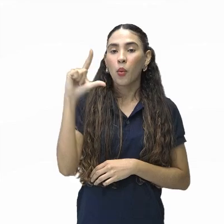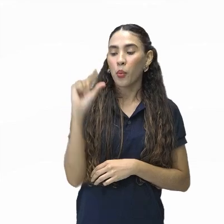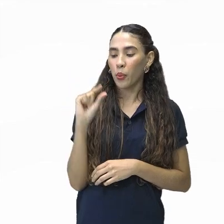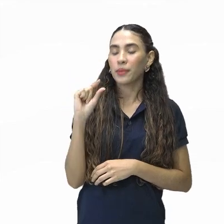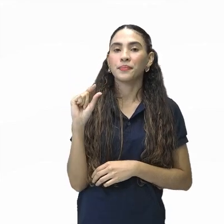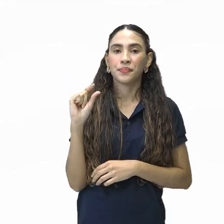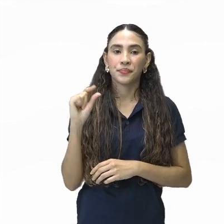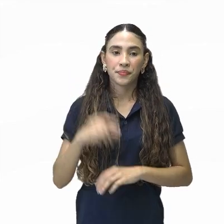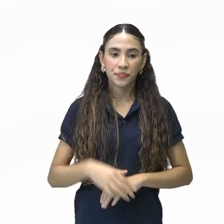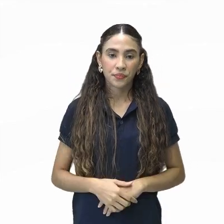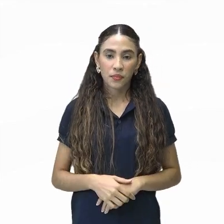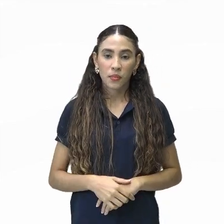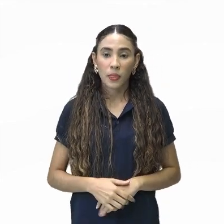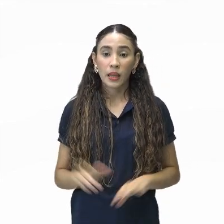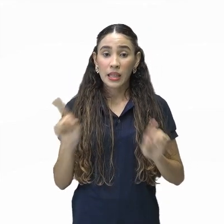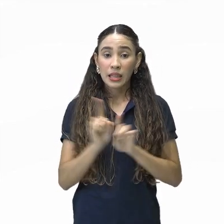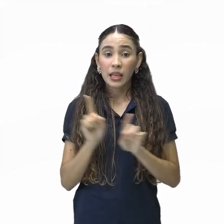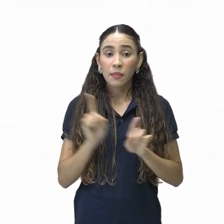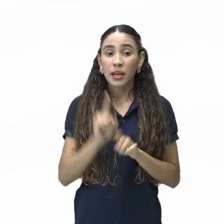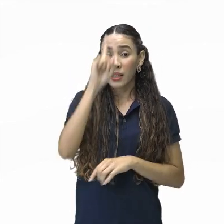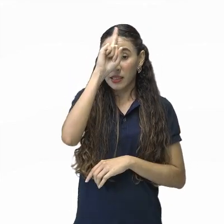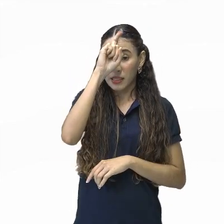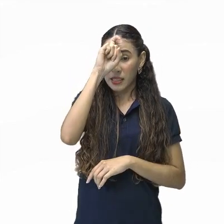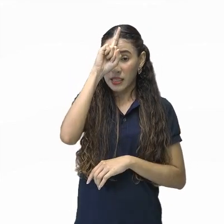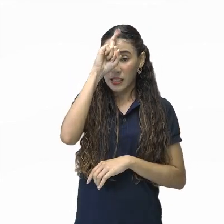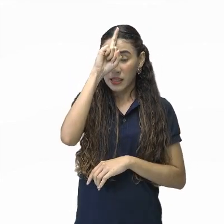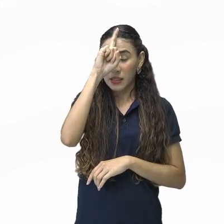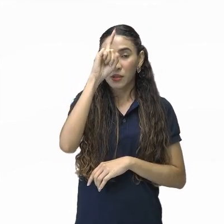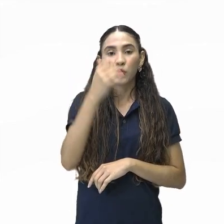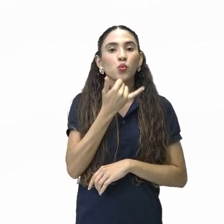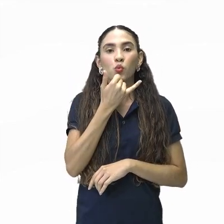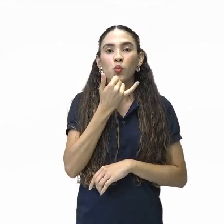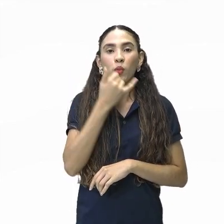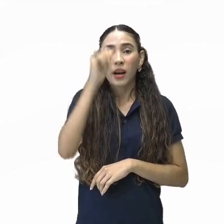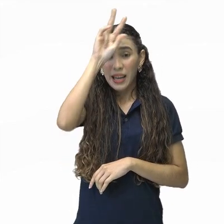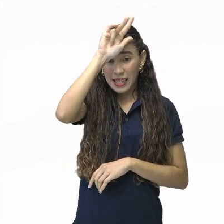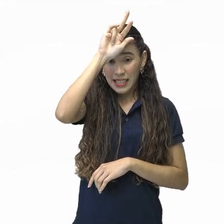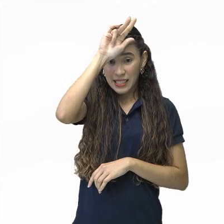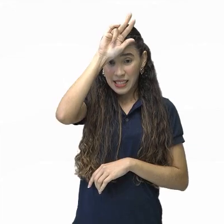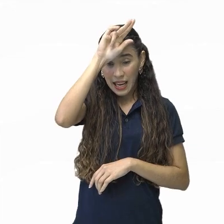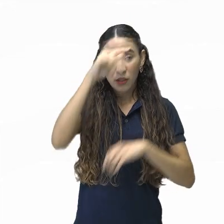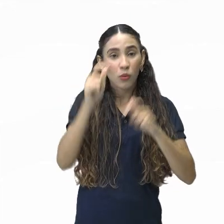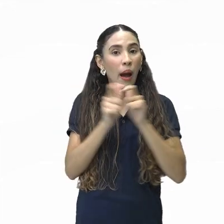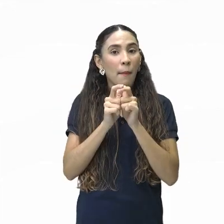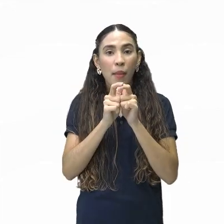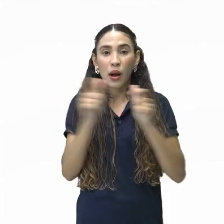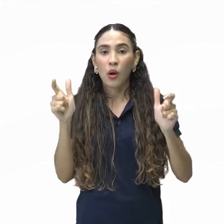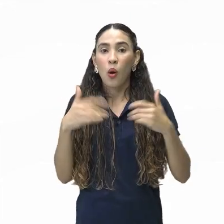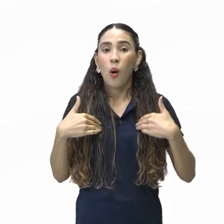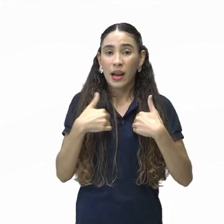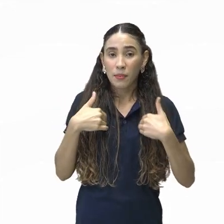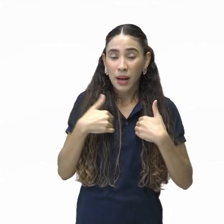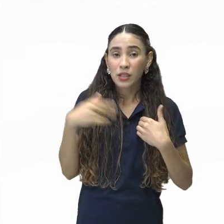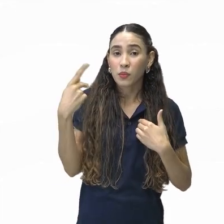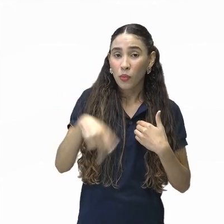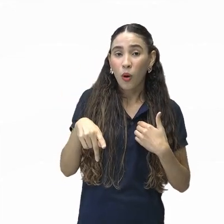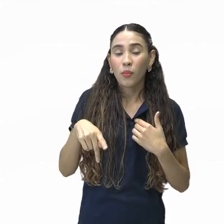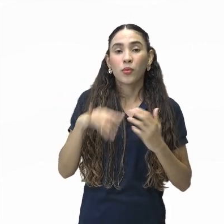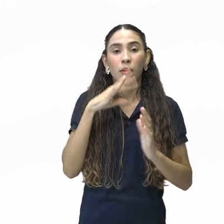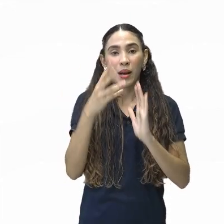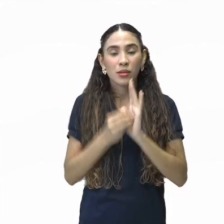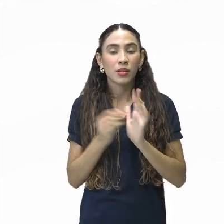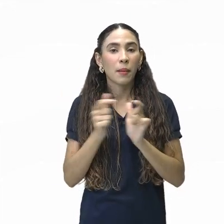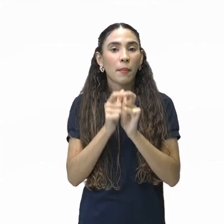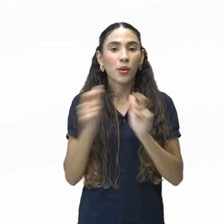abaixo disso. E os insetos, pessoal, os insetos constituem a maior parte dos animais da Amazônia.